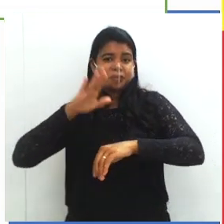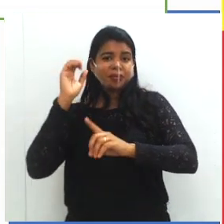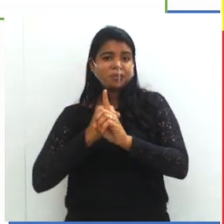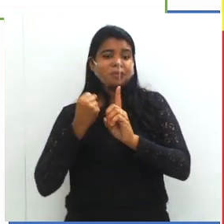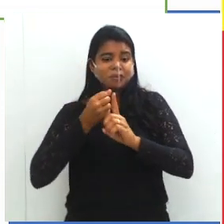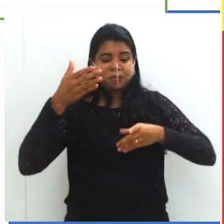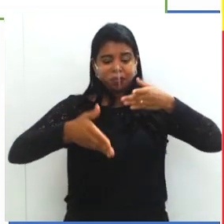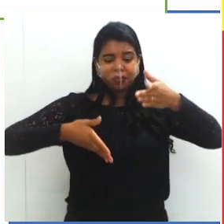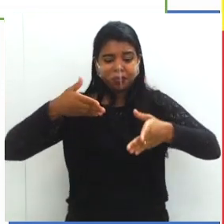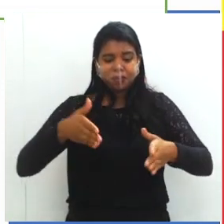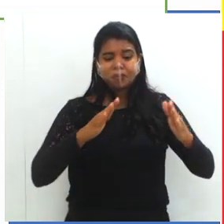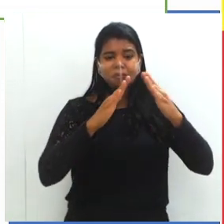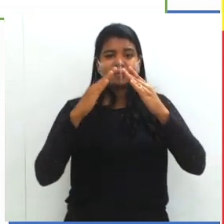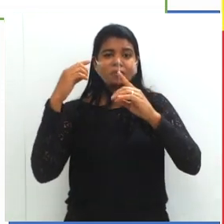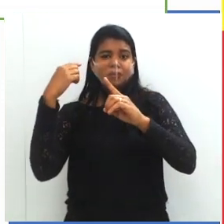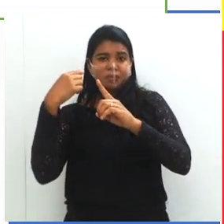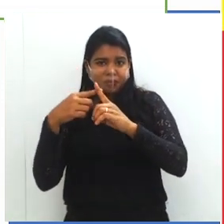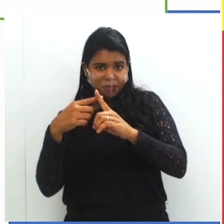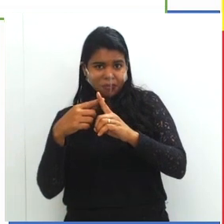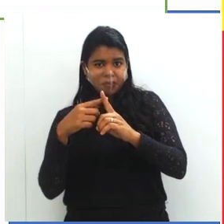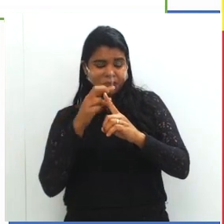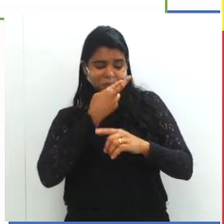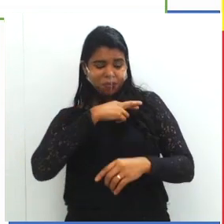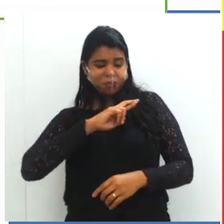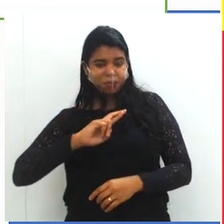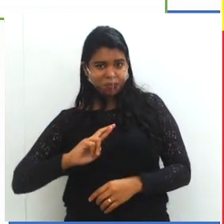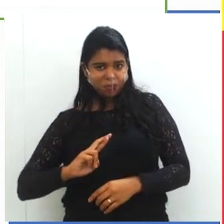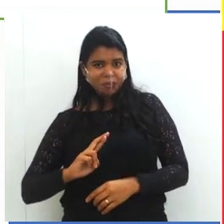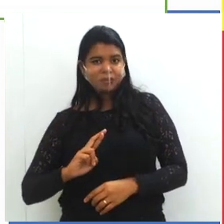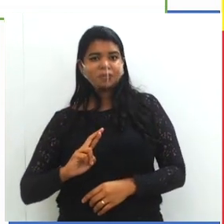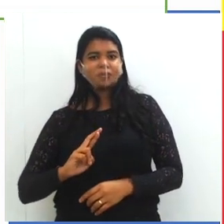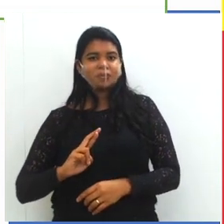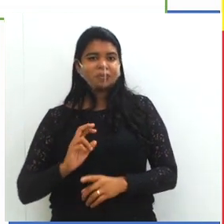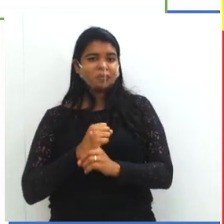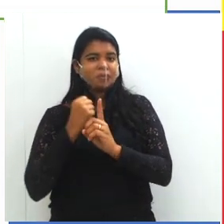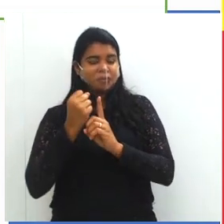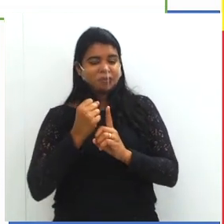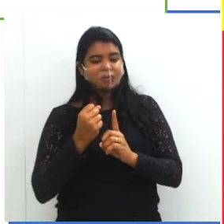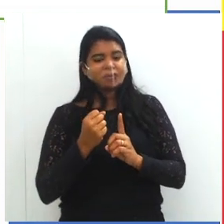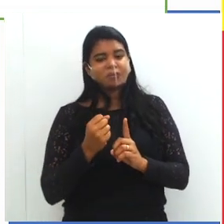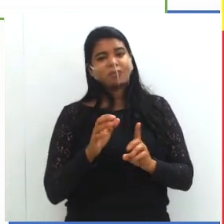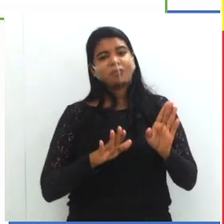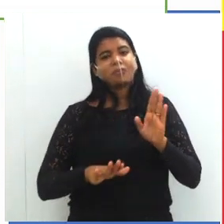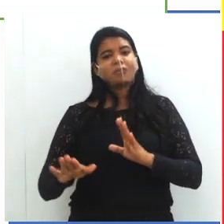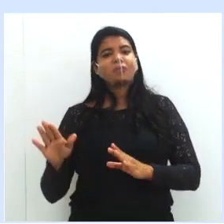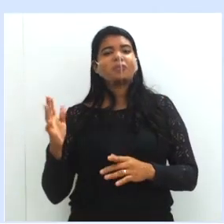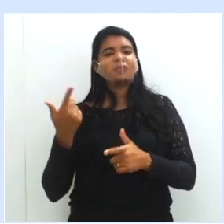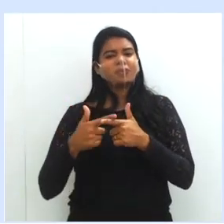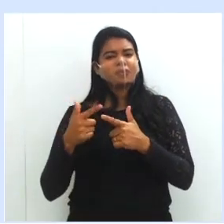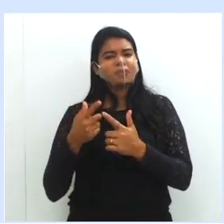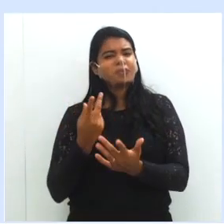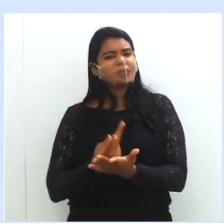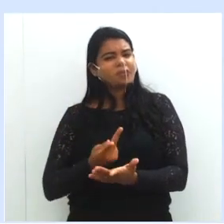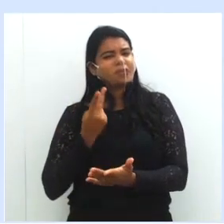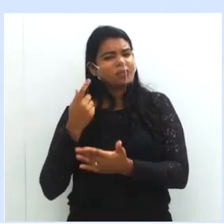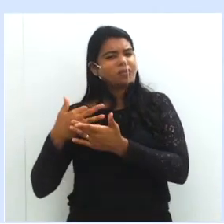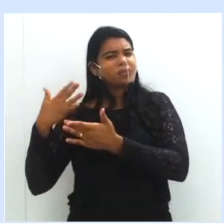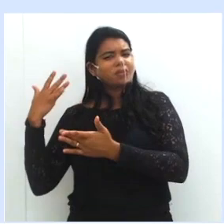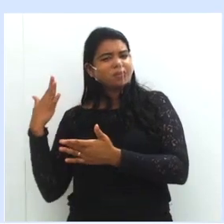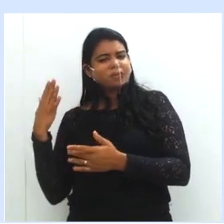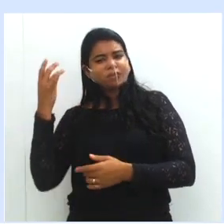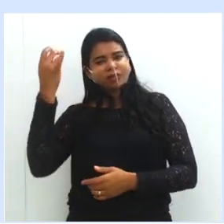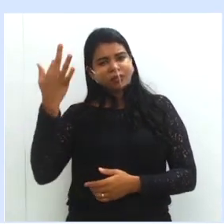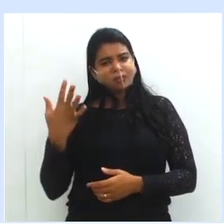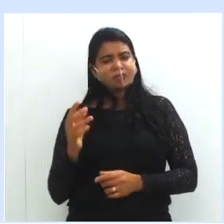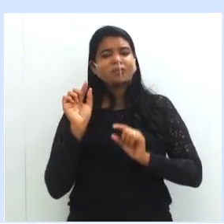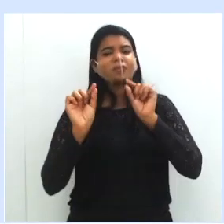maior participação da Igreja, da religião, no caso, no âmbito social. Esses conflitos queriam justamente dizer